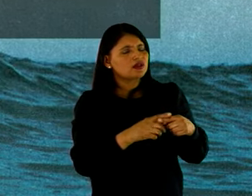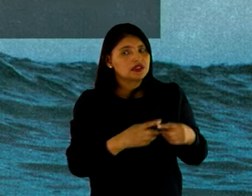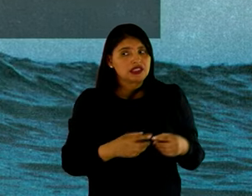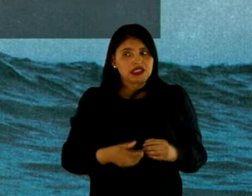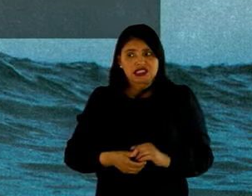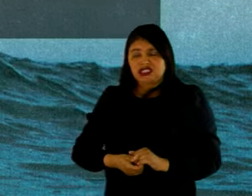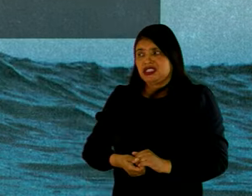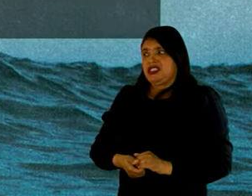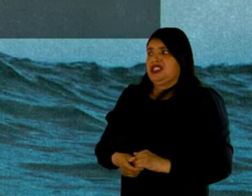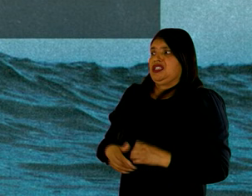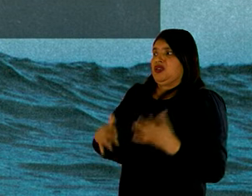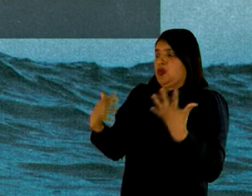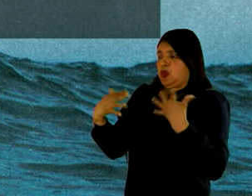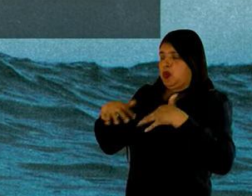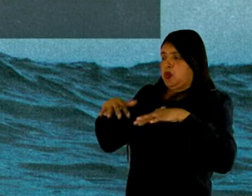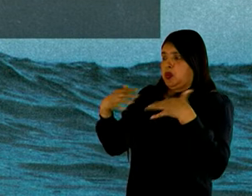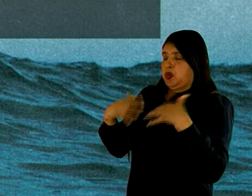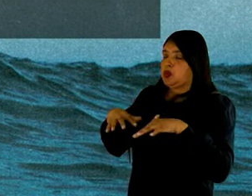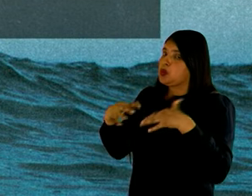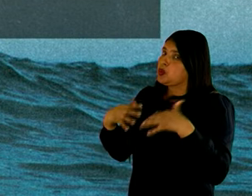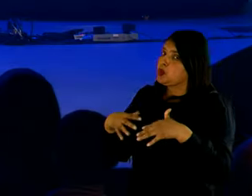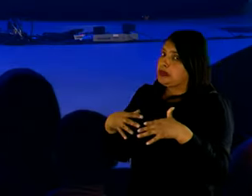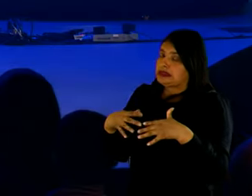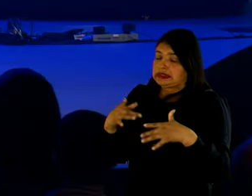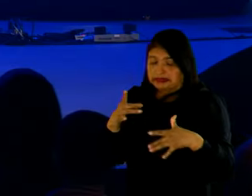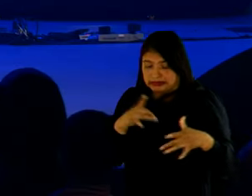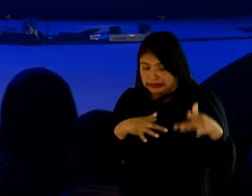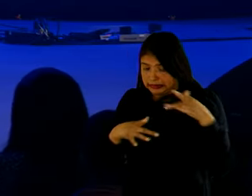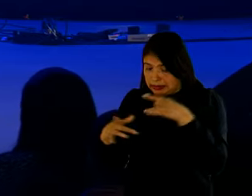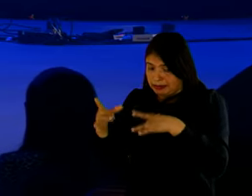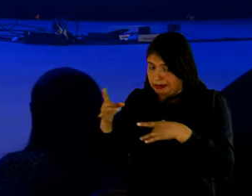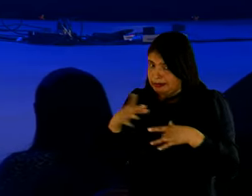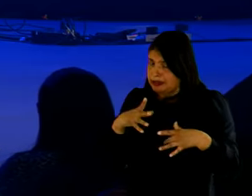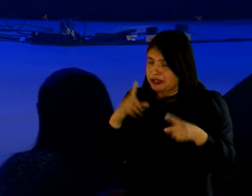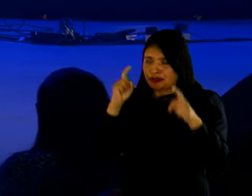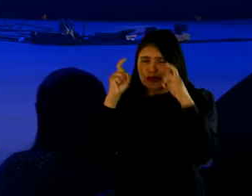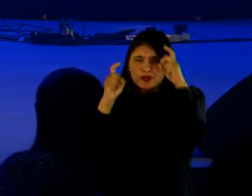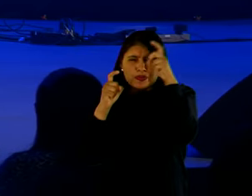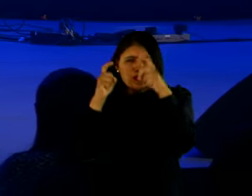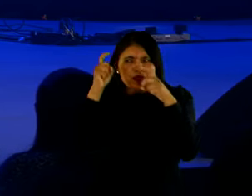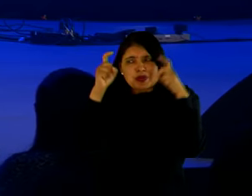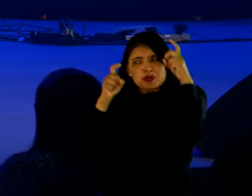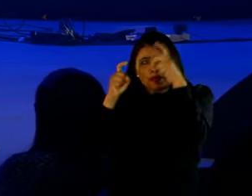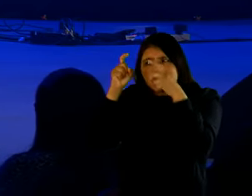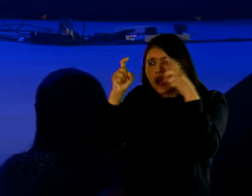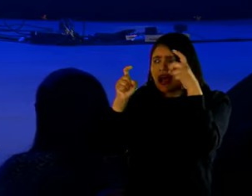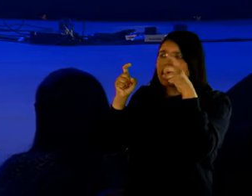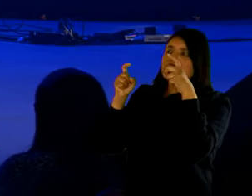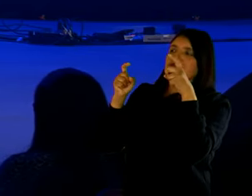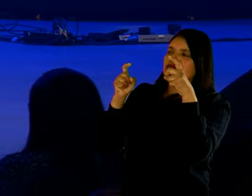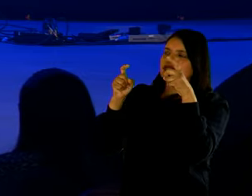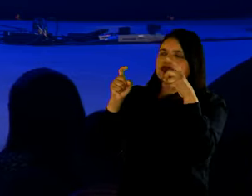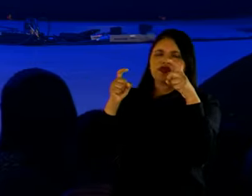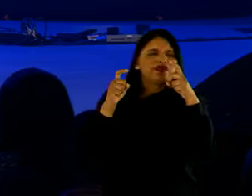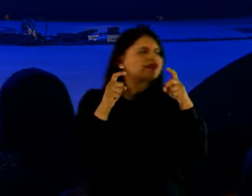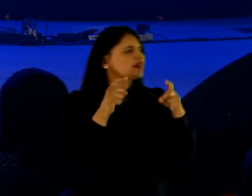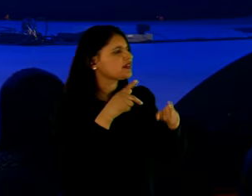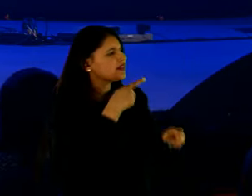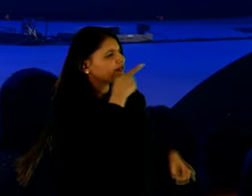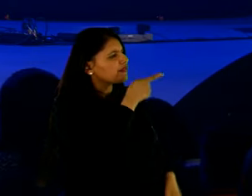interrogatório terrível para Jonas. Que que você tá fazendo aí, dormhoco? Fala para nós quem é